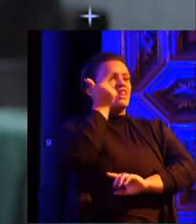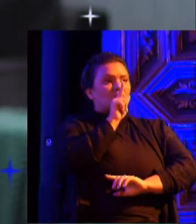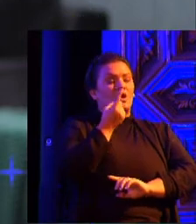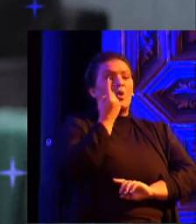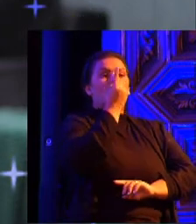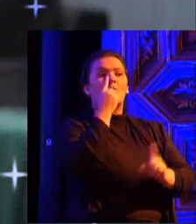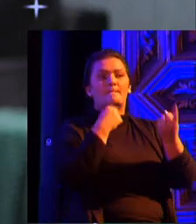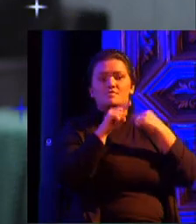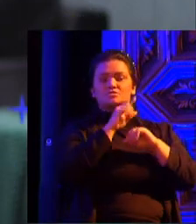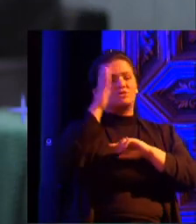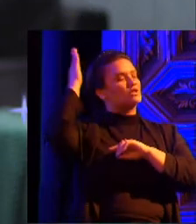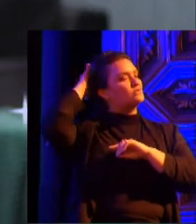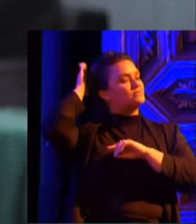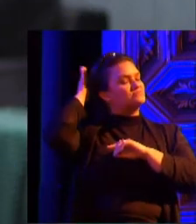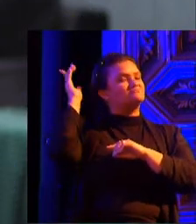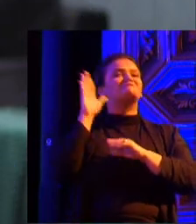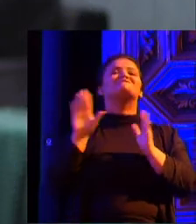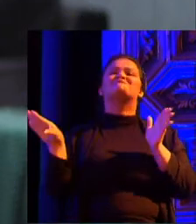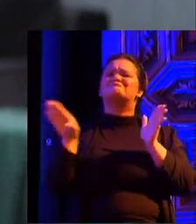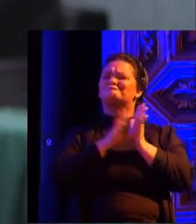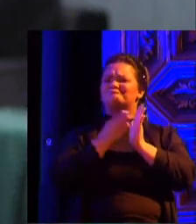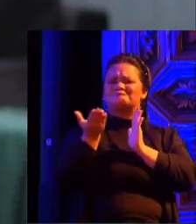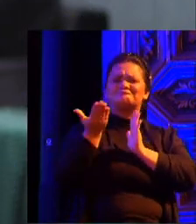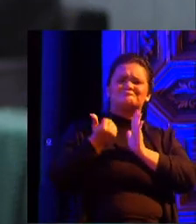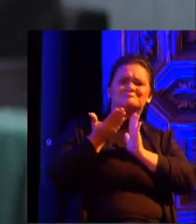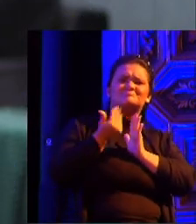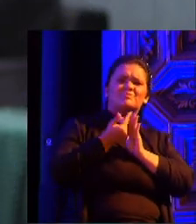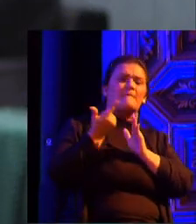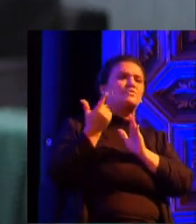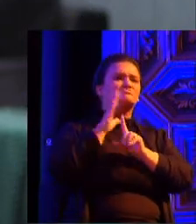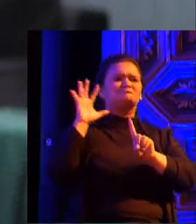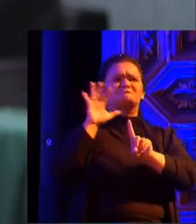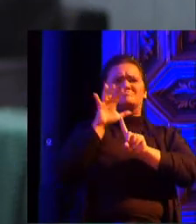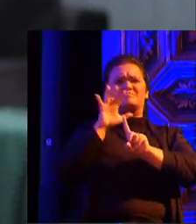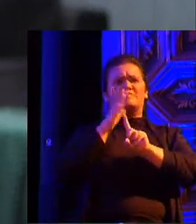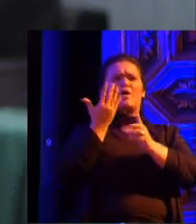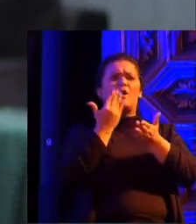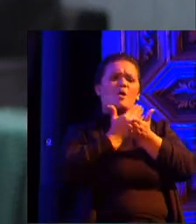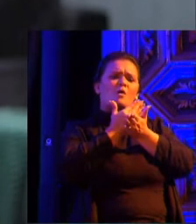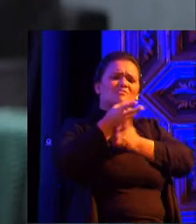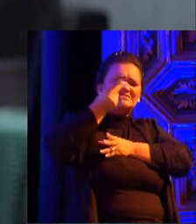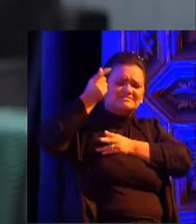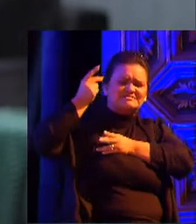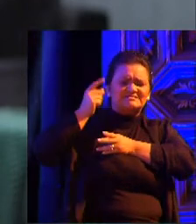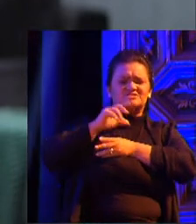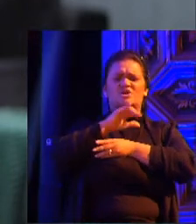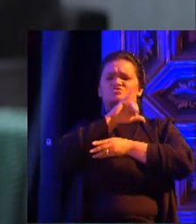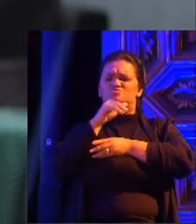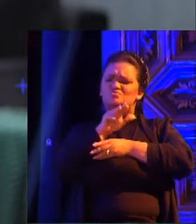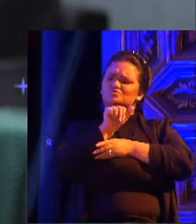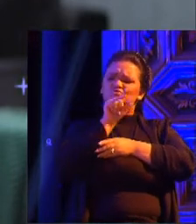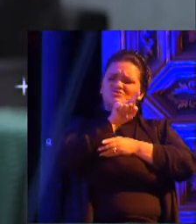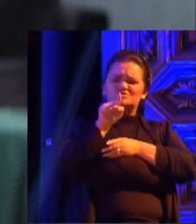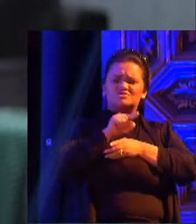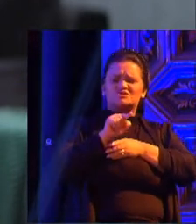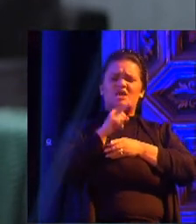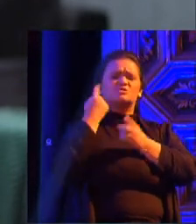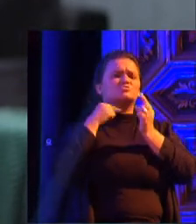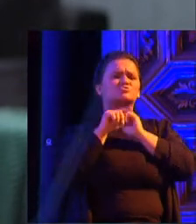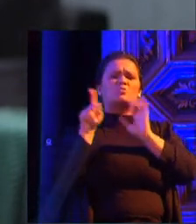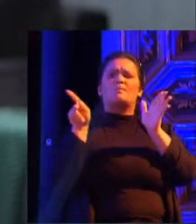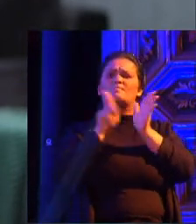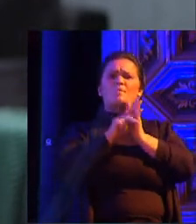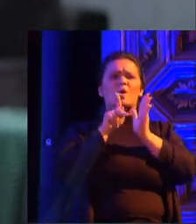no Pará. Nós recebemos muitas influências. Então, desde a música erudita, ao jazz, ao som caboclo,